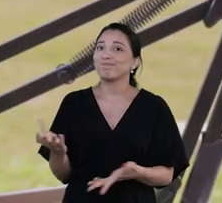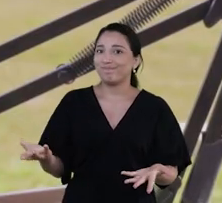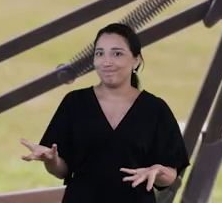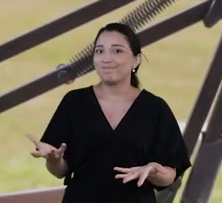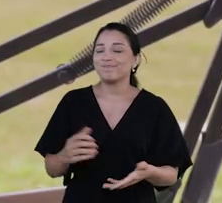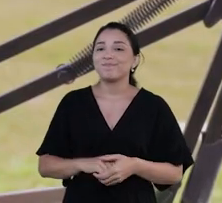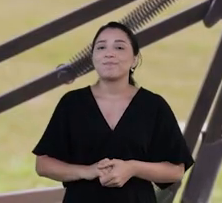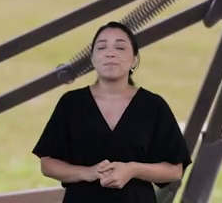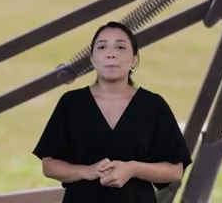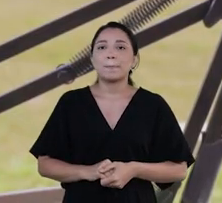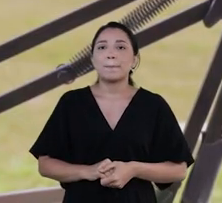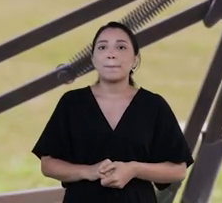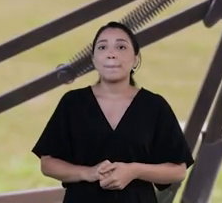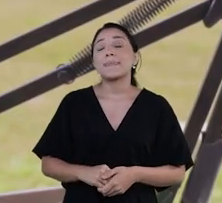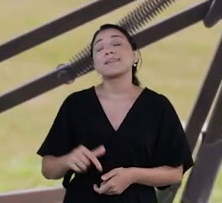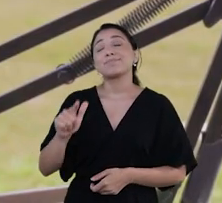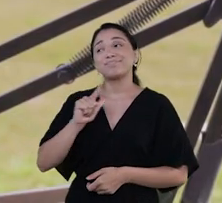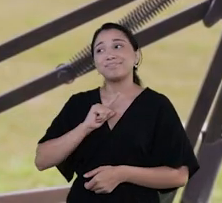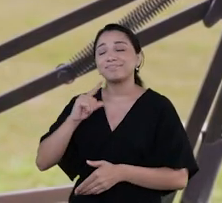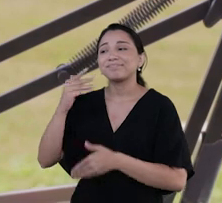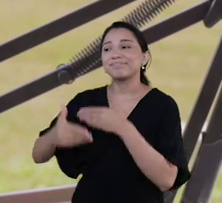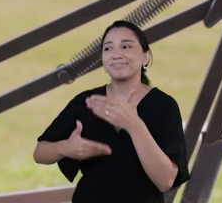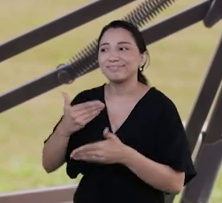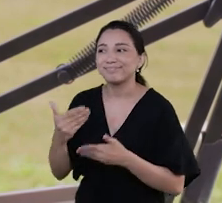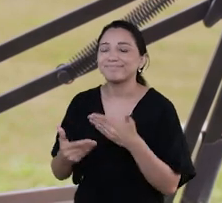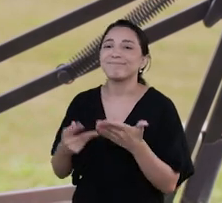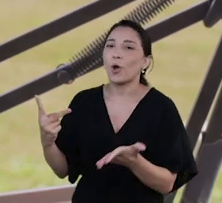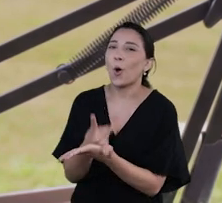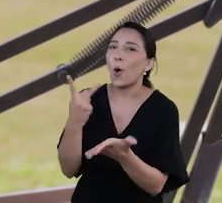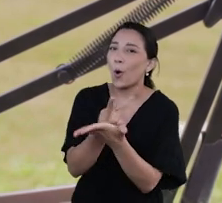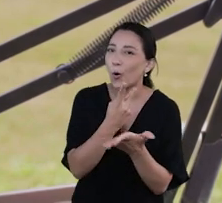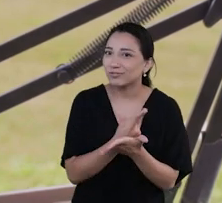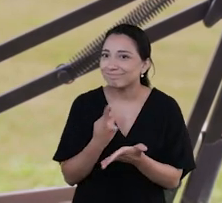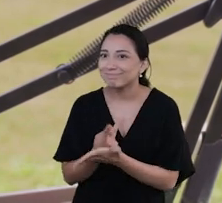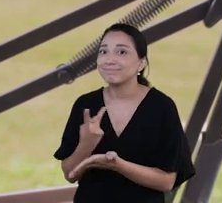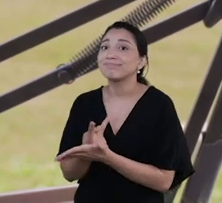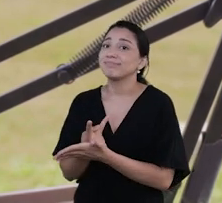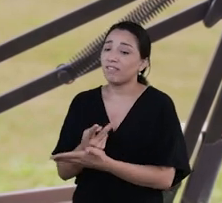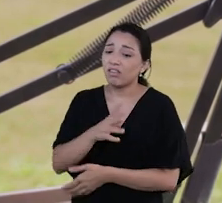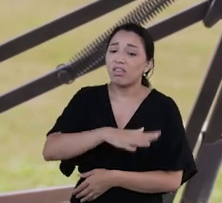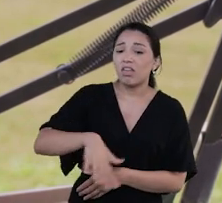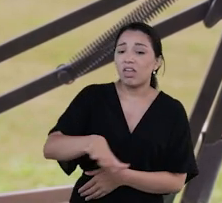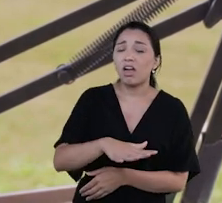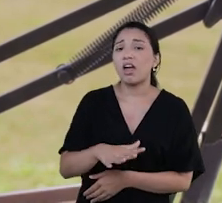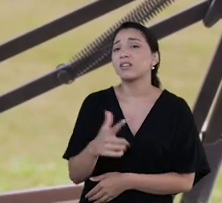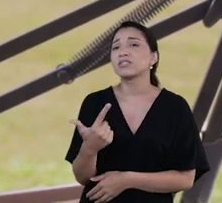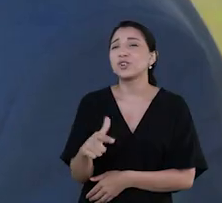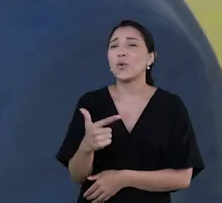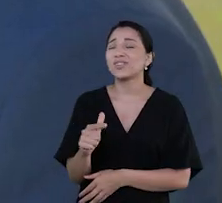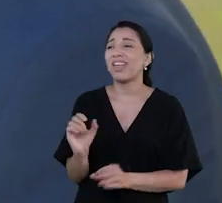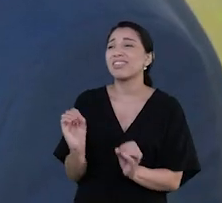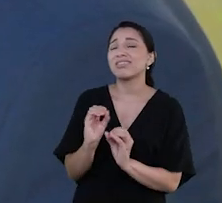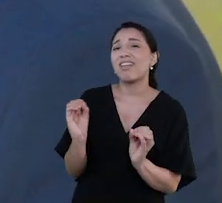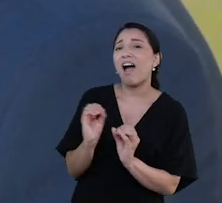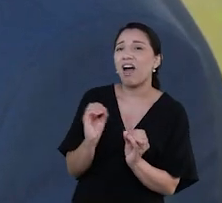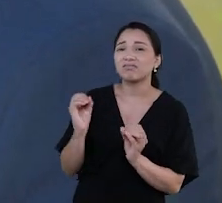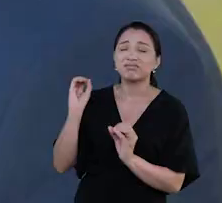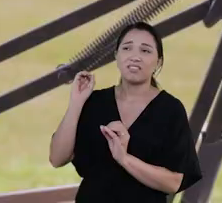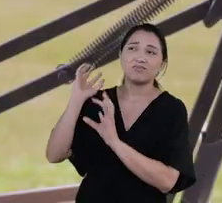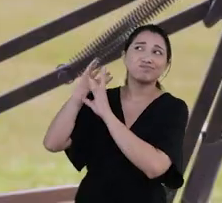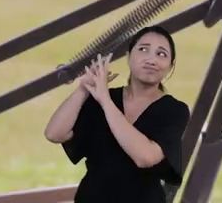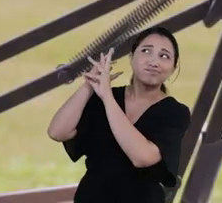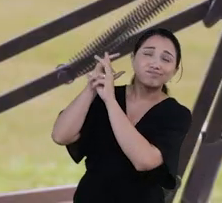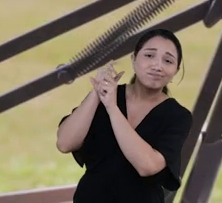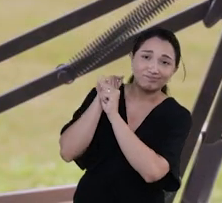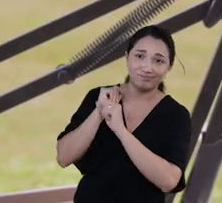acontecendo com cada vez mais frequência em territórios que que não tem sequer algum histórico né exatamente eh e